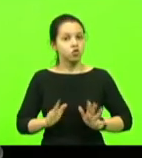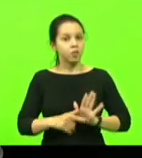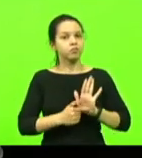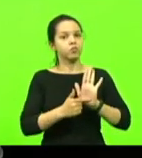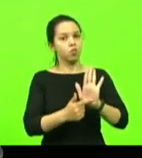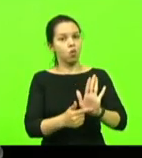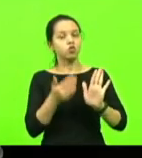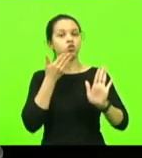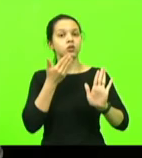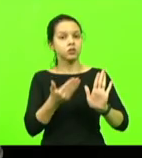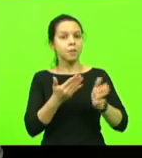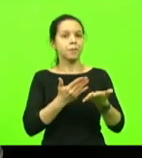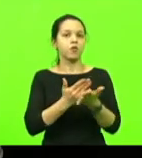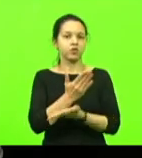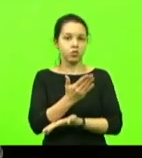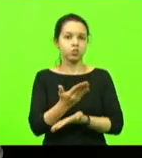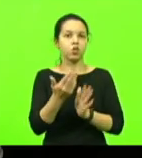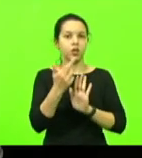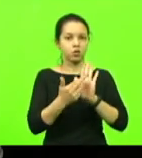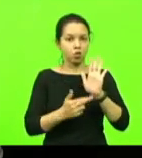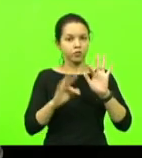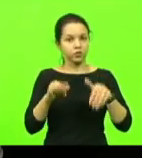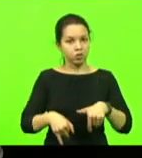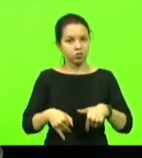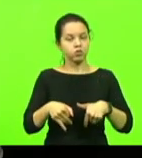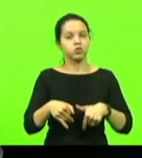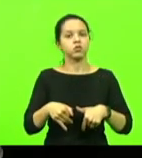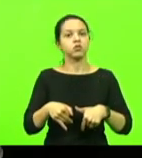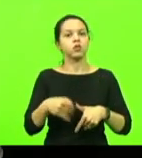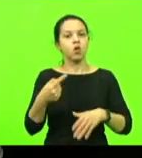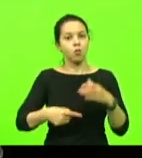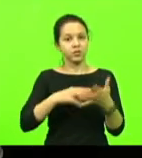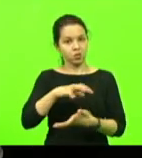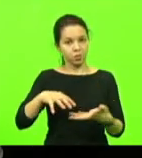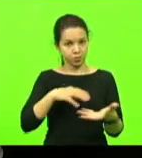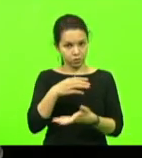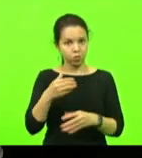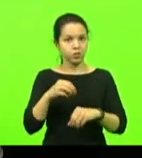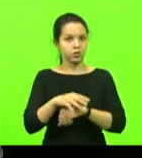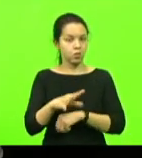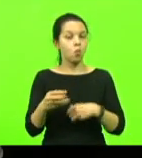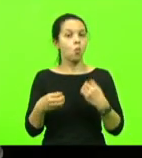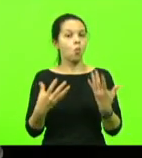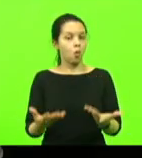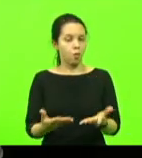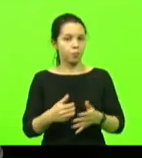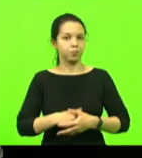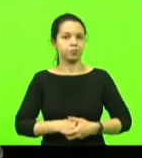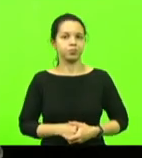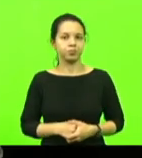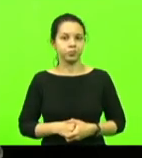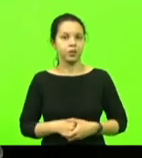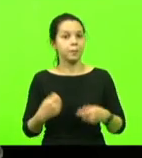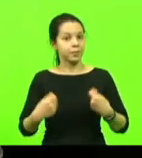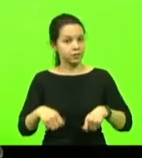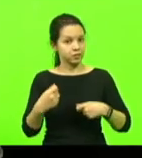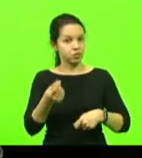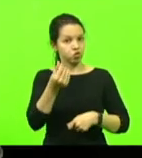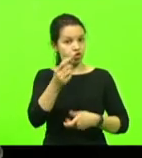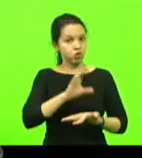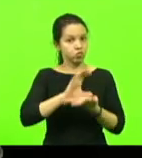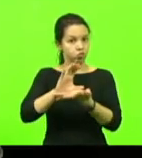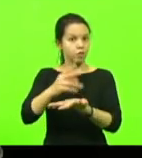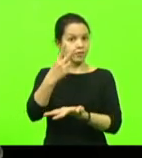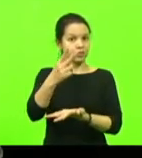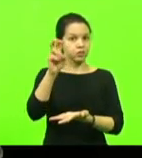a aprovação do presente relatório final da comissão mista com os seguintes encaminhamentos. Que sejam investidos os